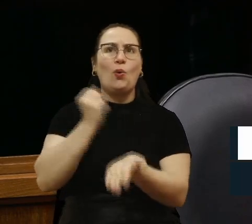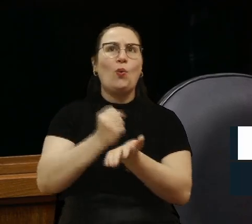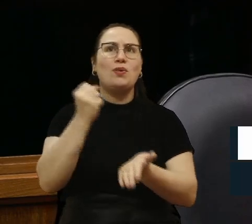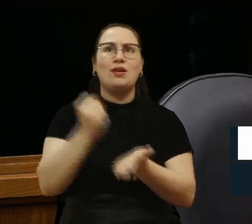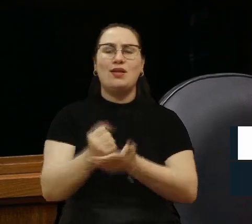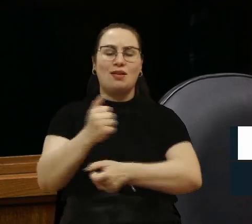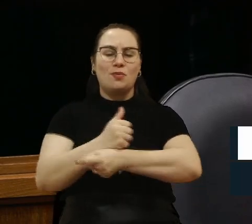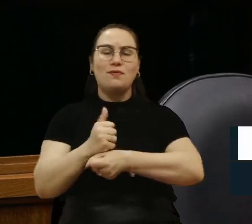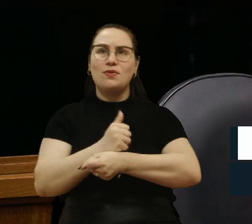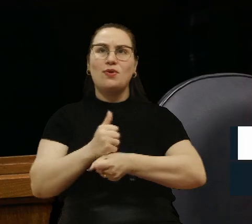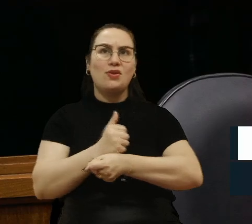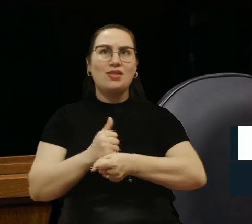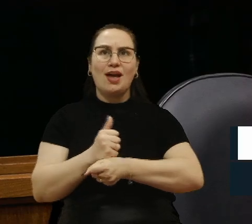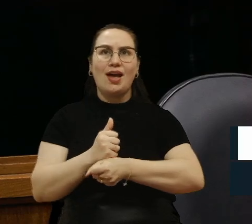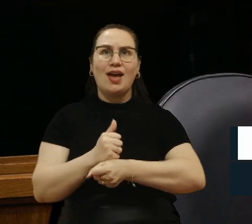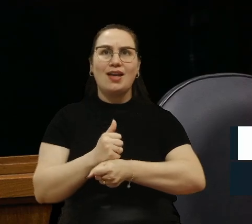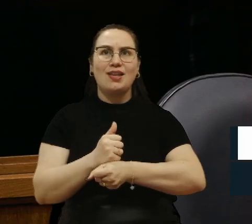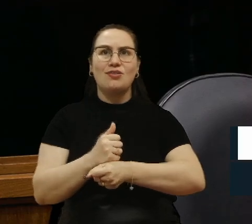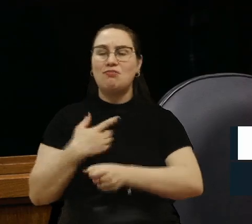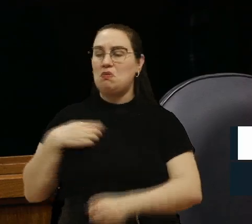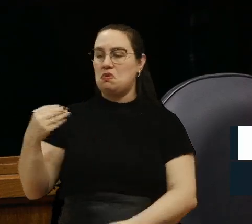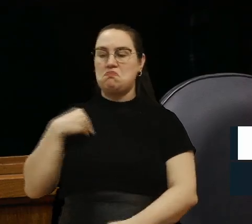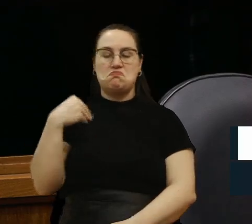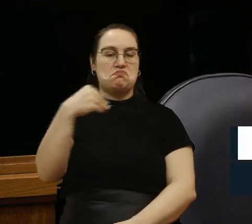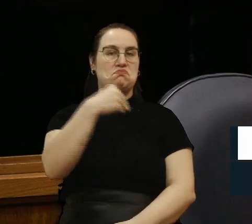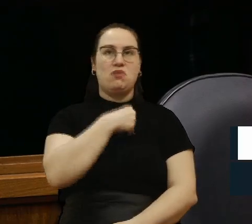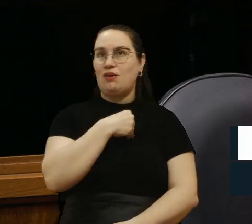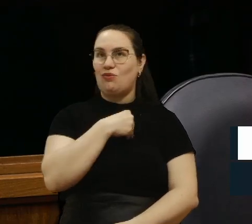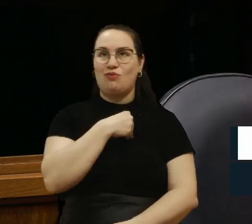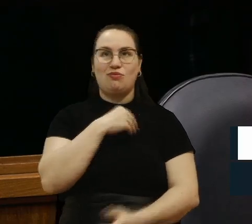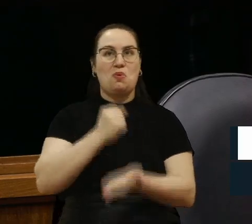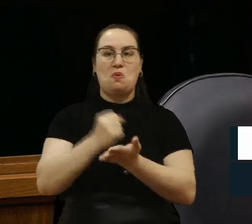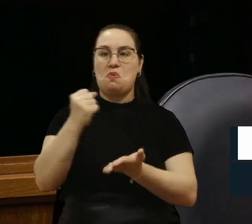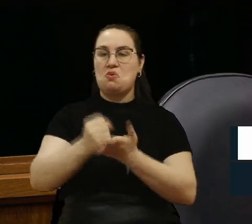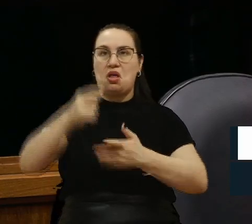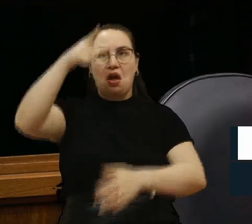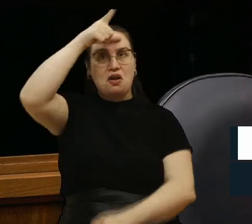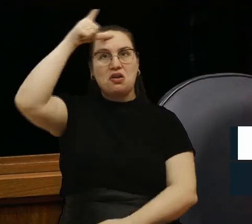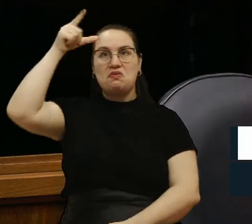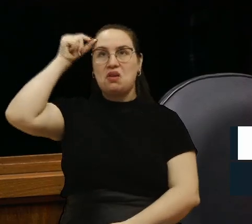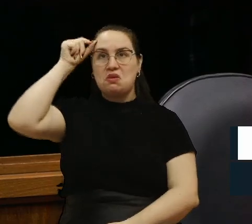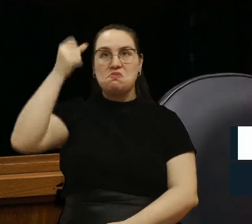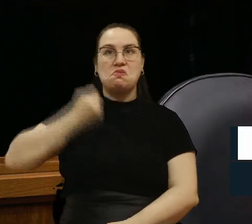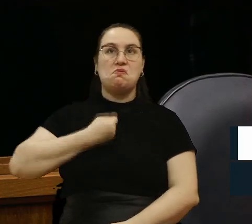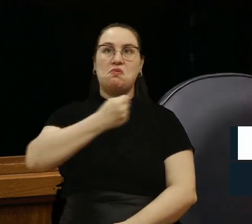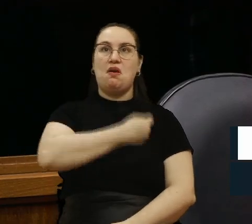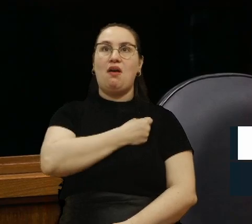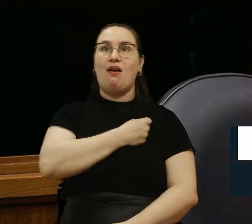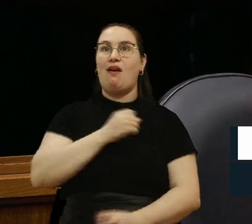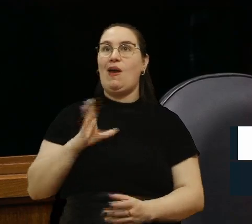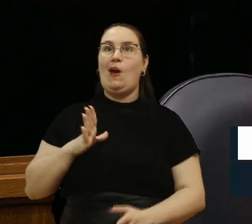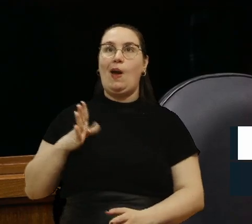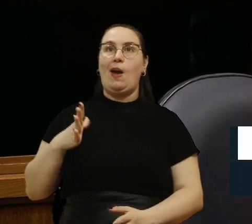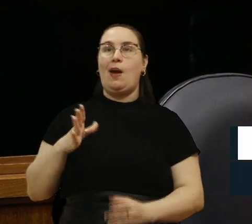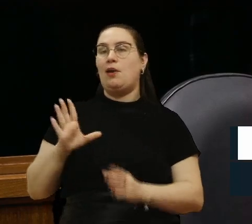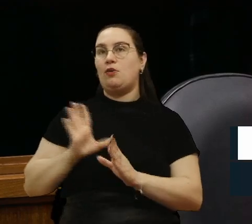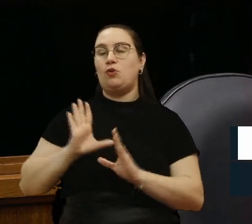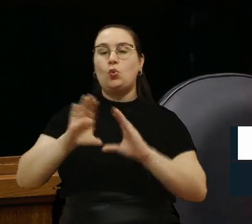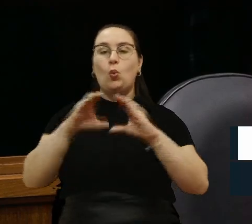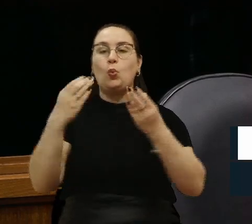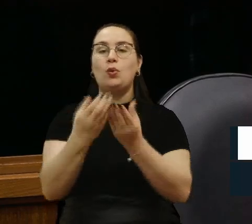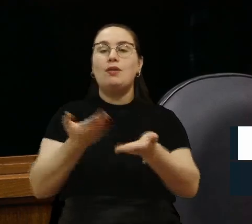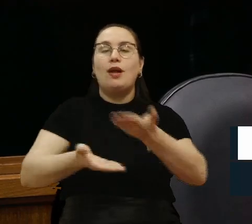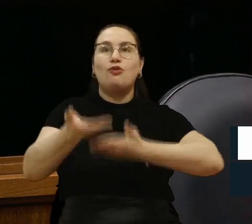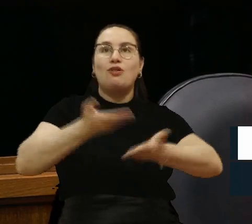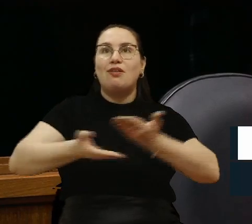profissionais. A Secretaria não contrata mais médico, não contrata mais enfermeiros, não contrata mais agentes comunitárias e quer centralizar os